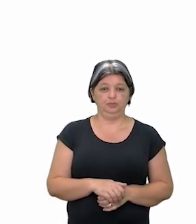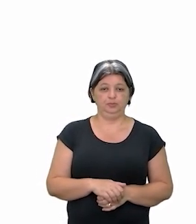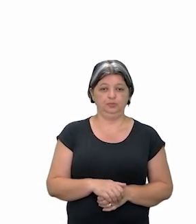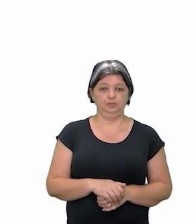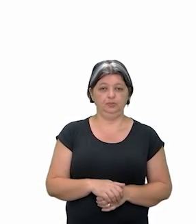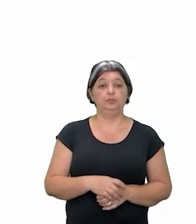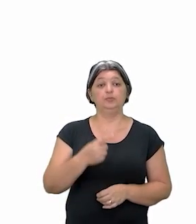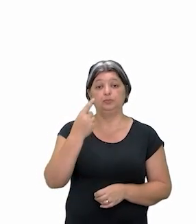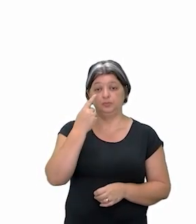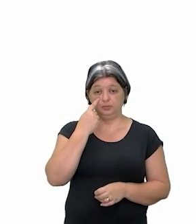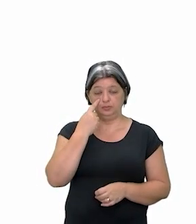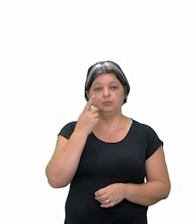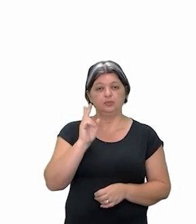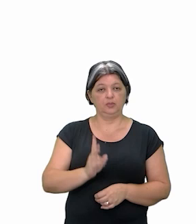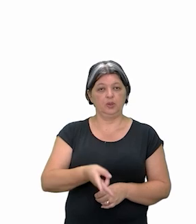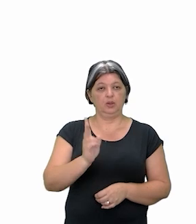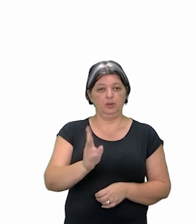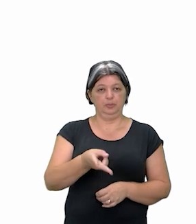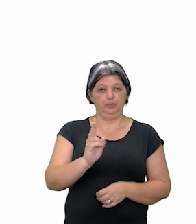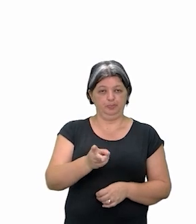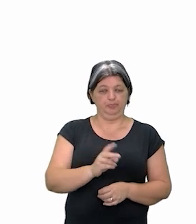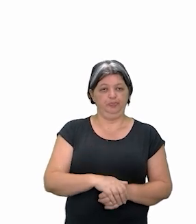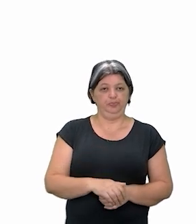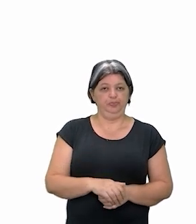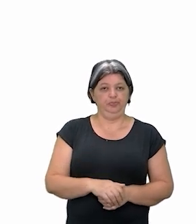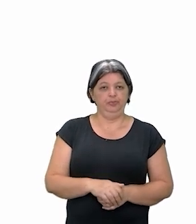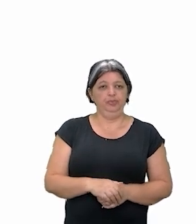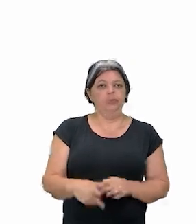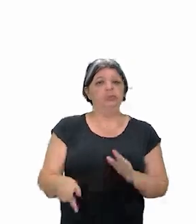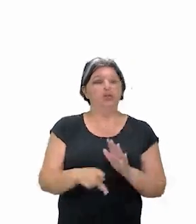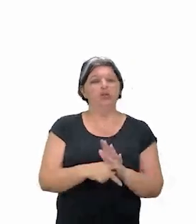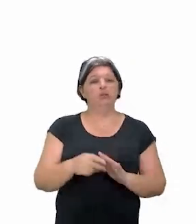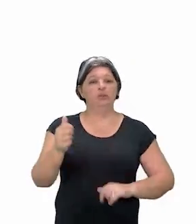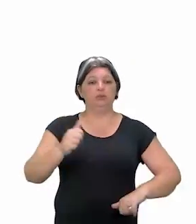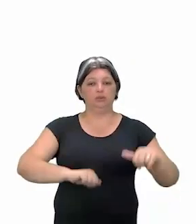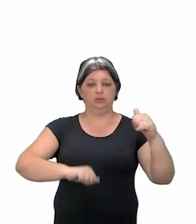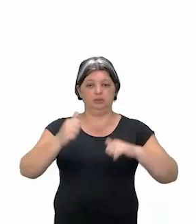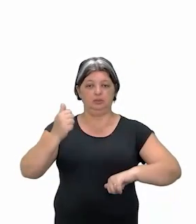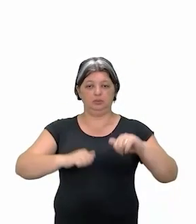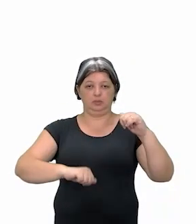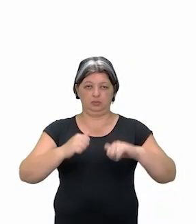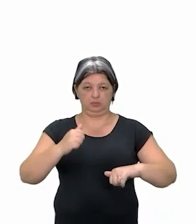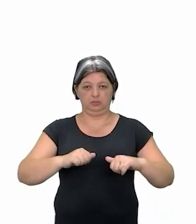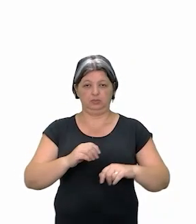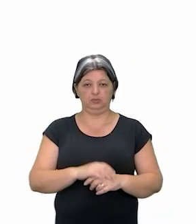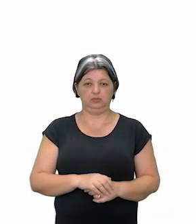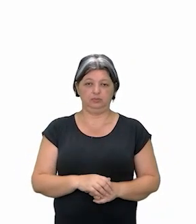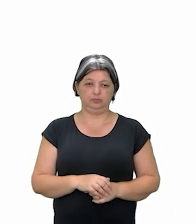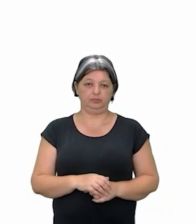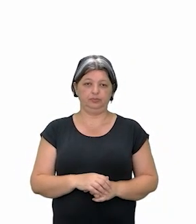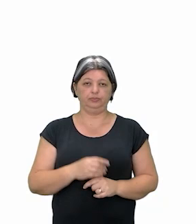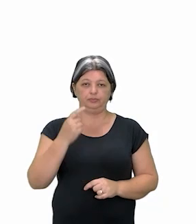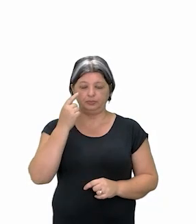Aqui. Continuando, então, né? Para que a gente avalia e o porquê que é importante, né? Então, a avaliação. Eu trouxe aqui um